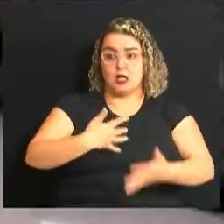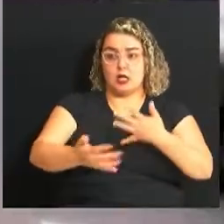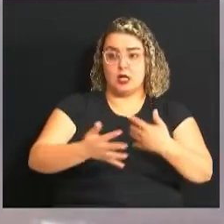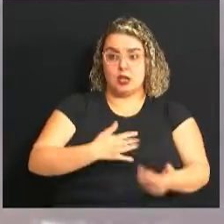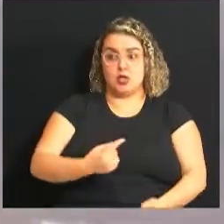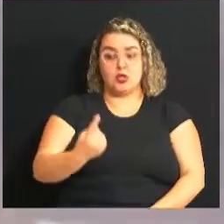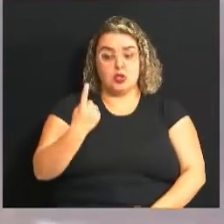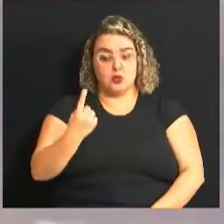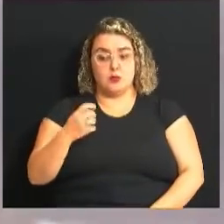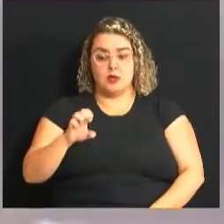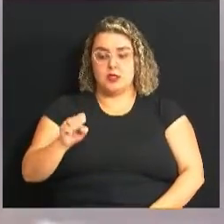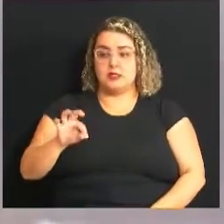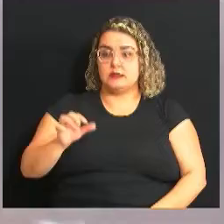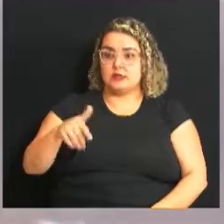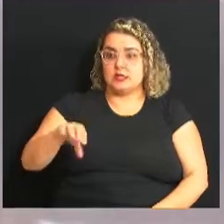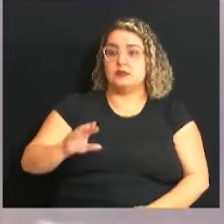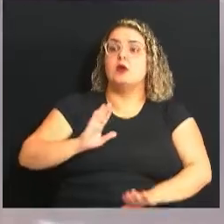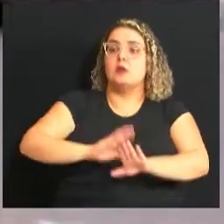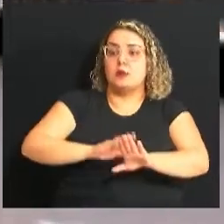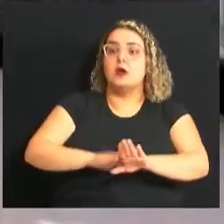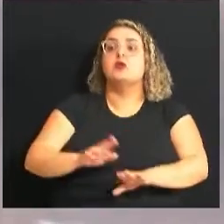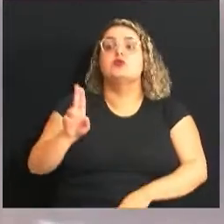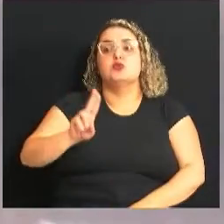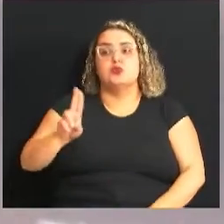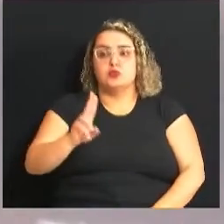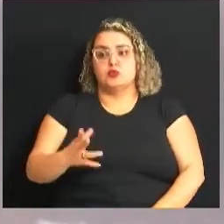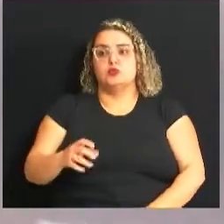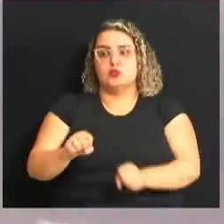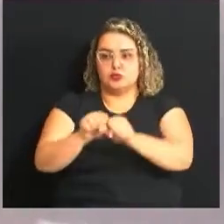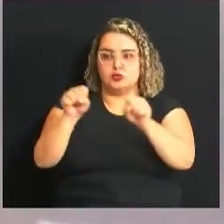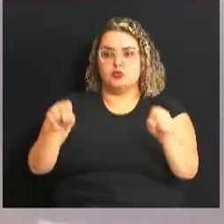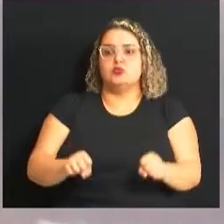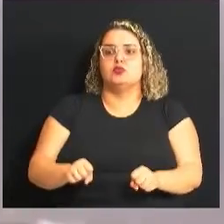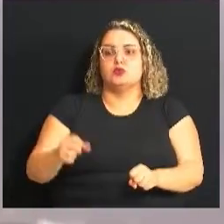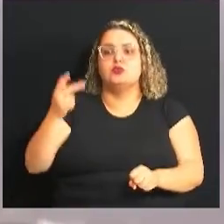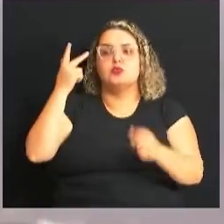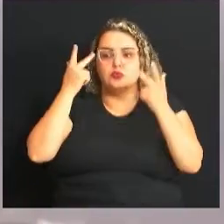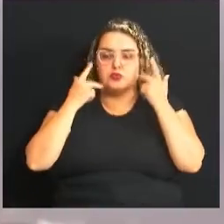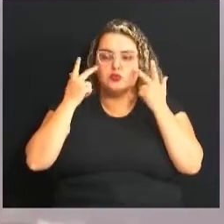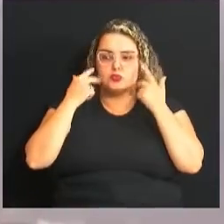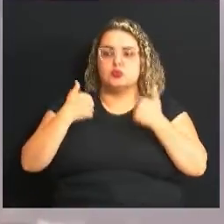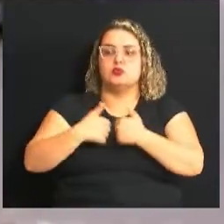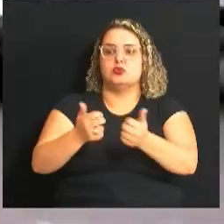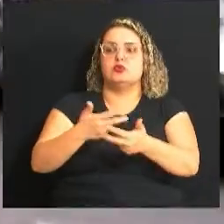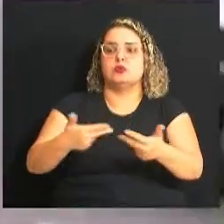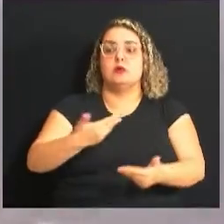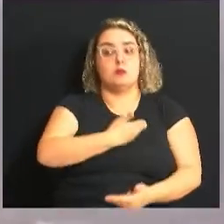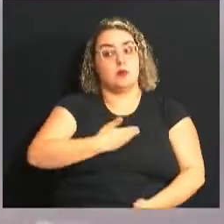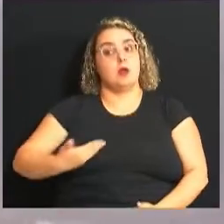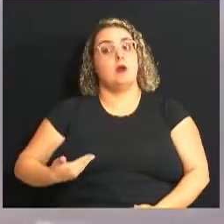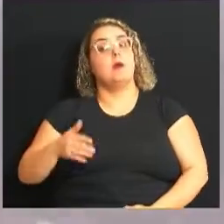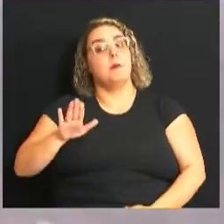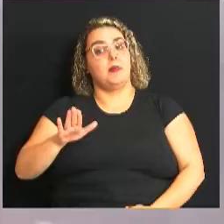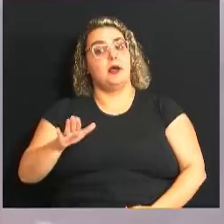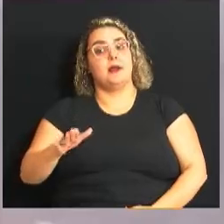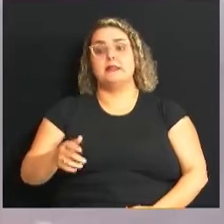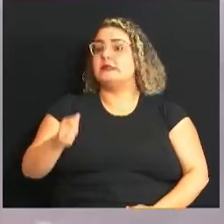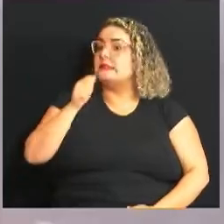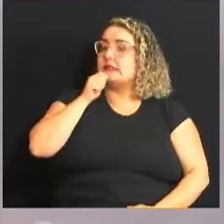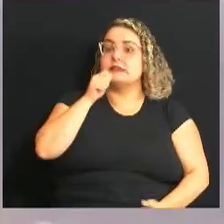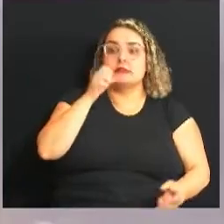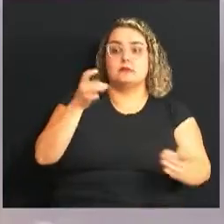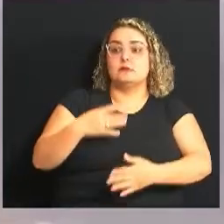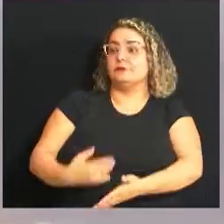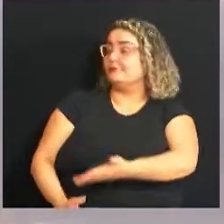já estão ativos e sendo utilizados pelo sistema convencional de transporte público. Mas trechos inacabados como